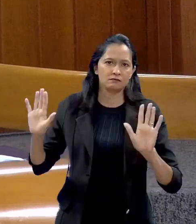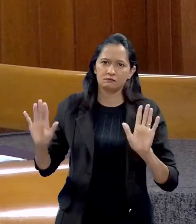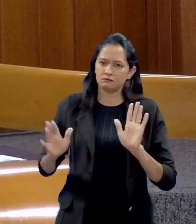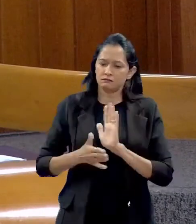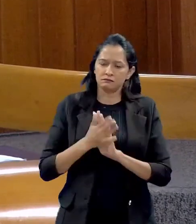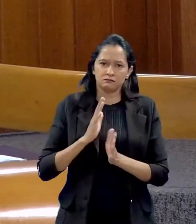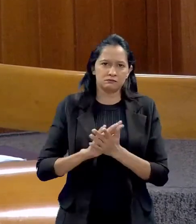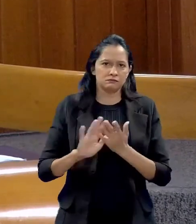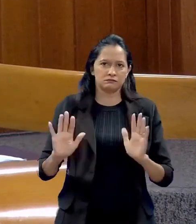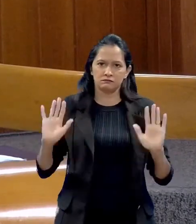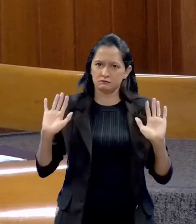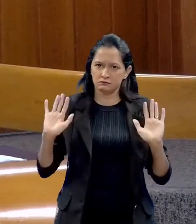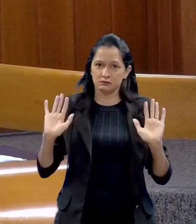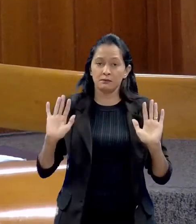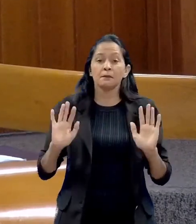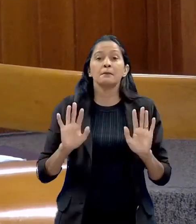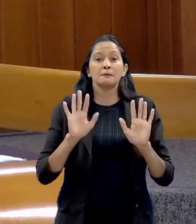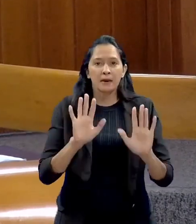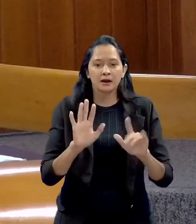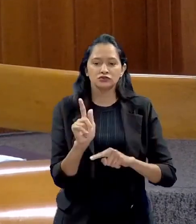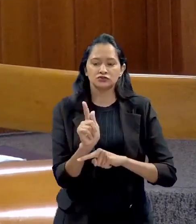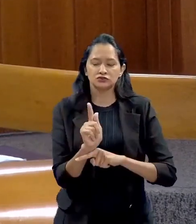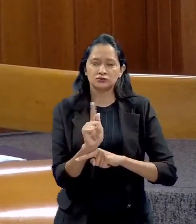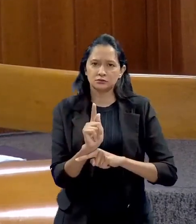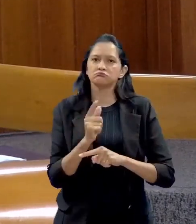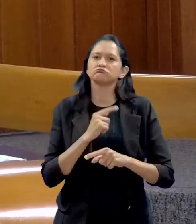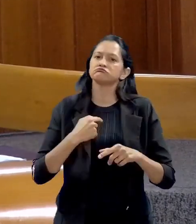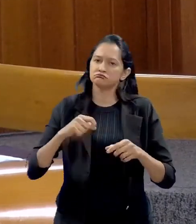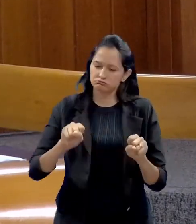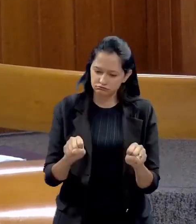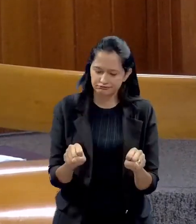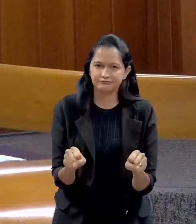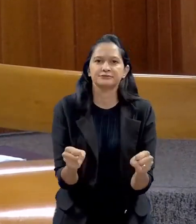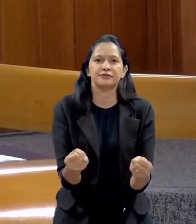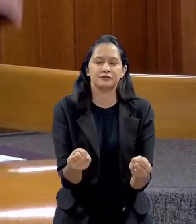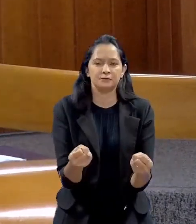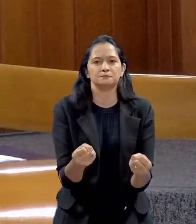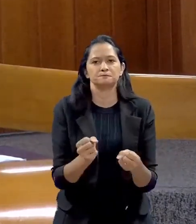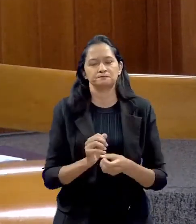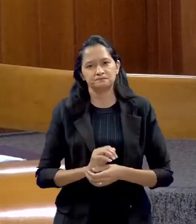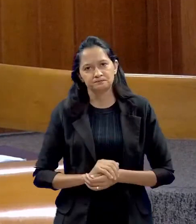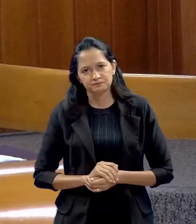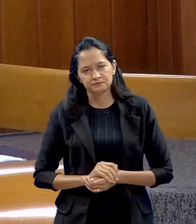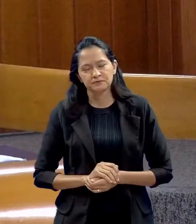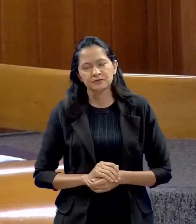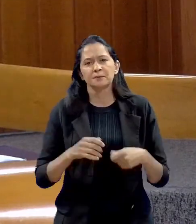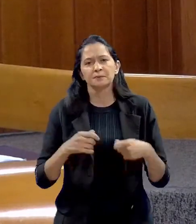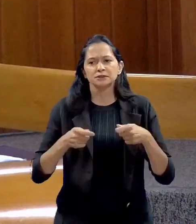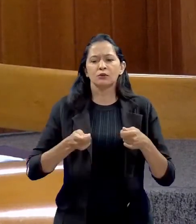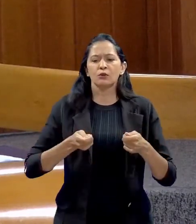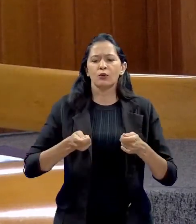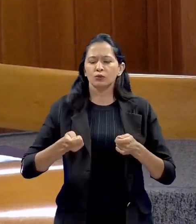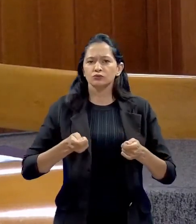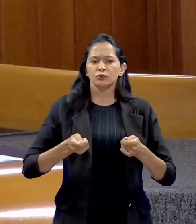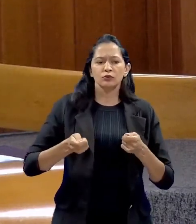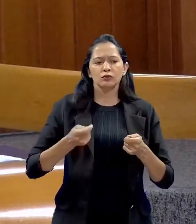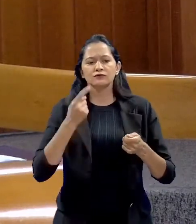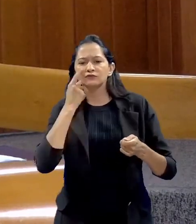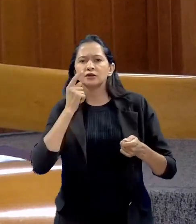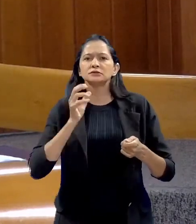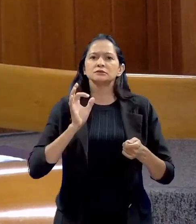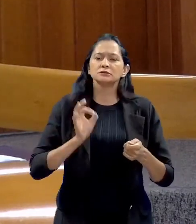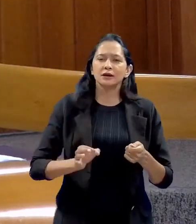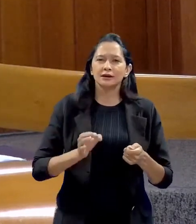essa gestão. Eu tenho que buscar um bom senso. Olha o que foi feito agora recentemente na